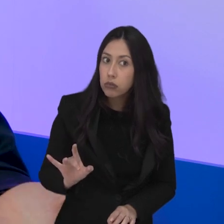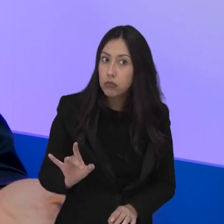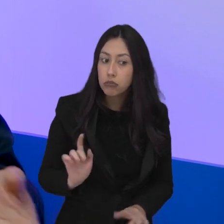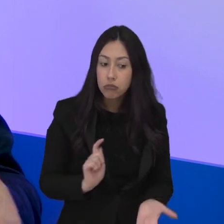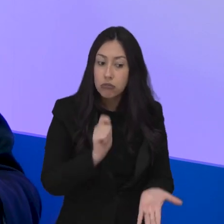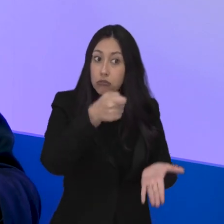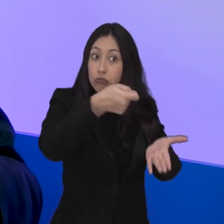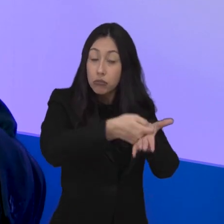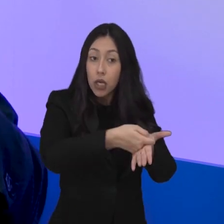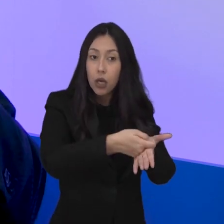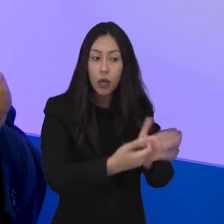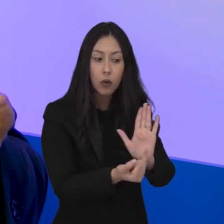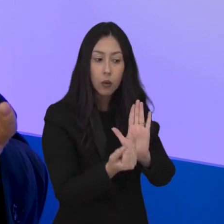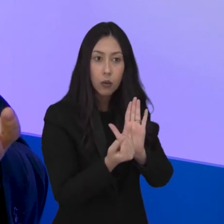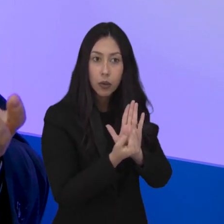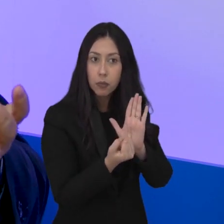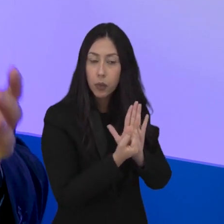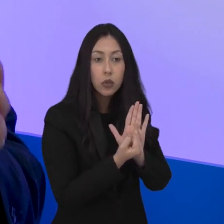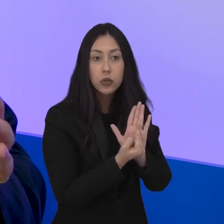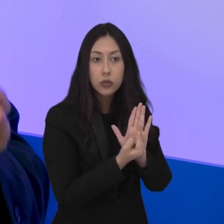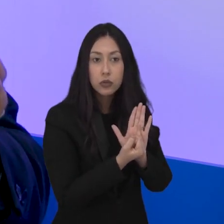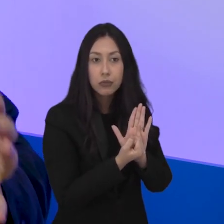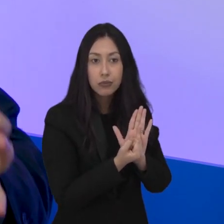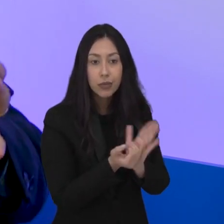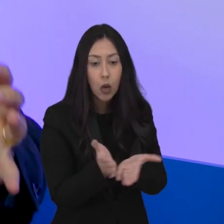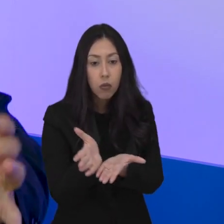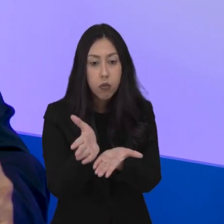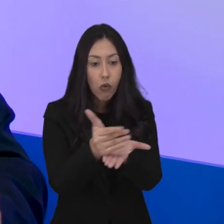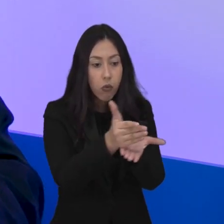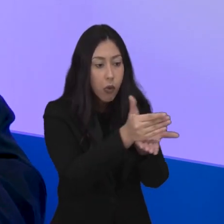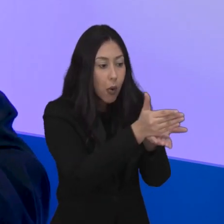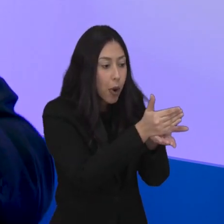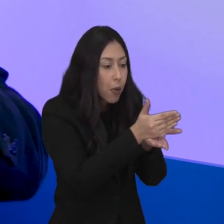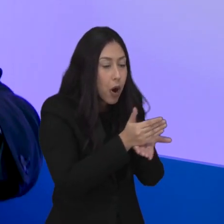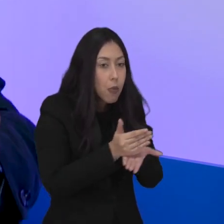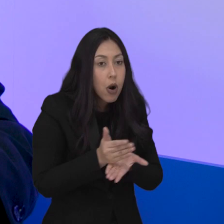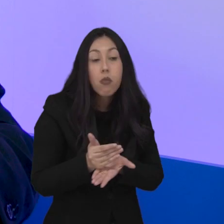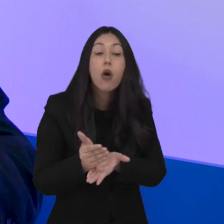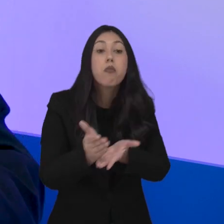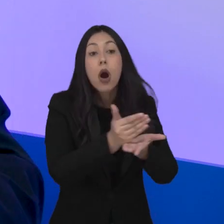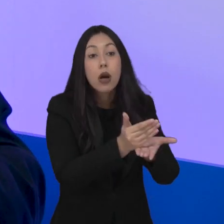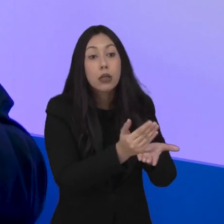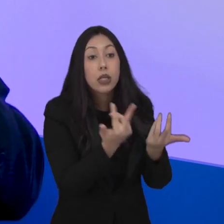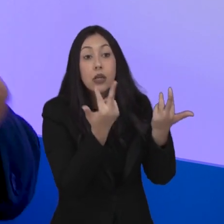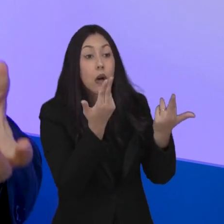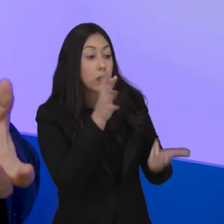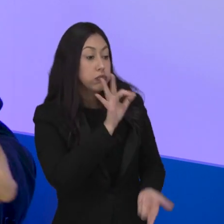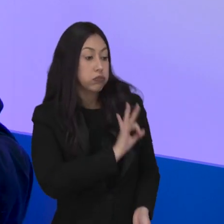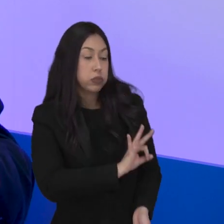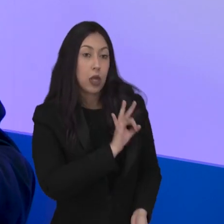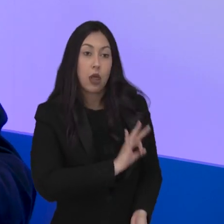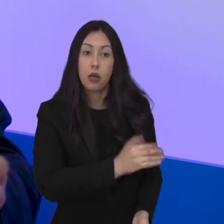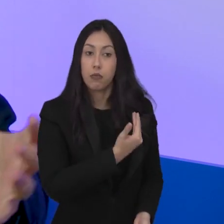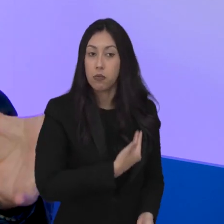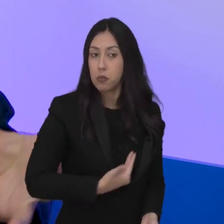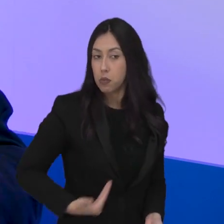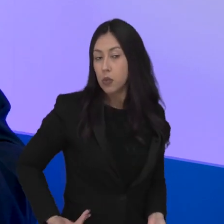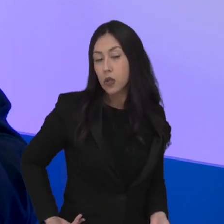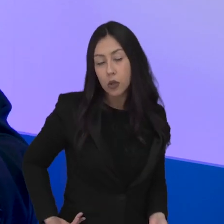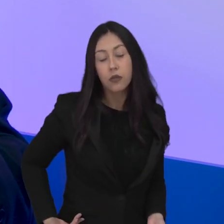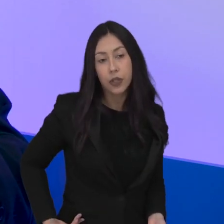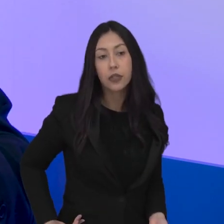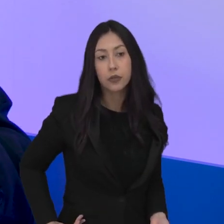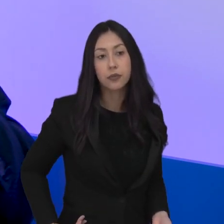capacidade contributiva, alocando parte da sua receita, parte do seu patrimônio, parte daquilo que as pessoas consomem